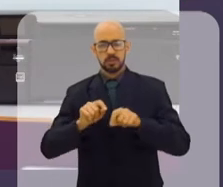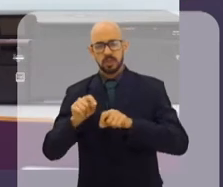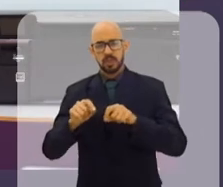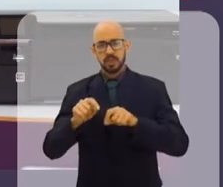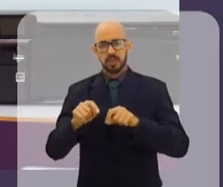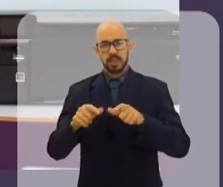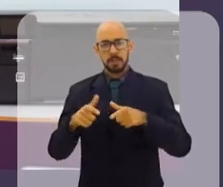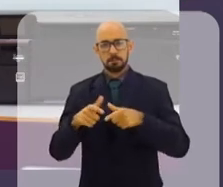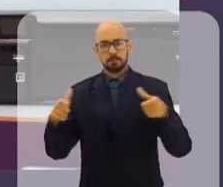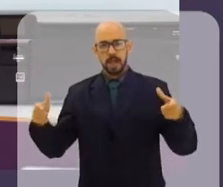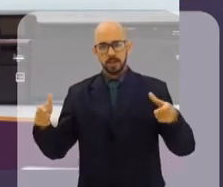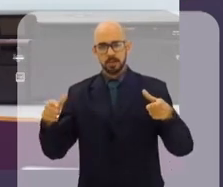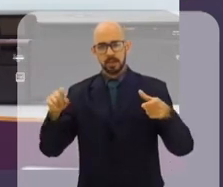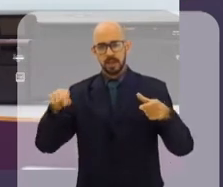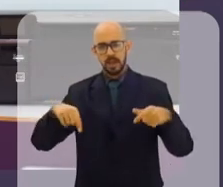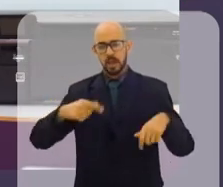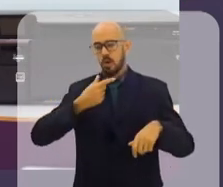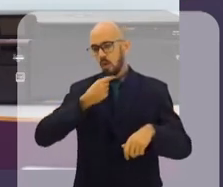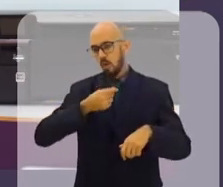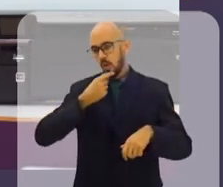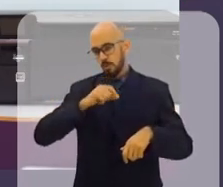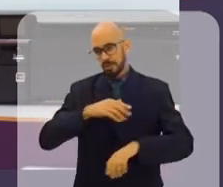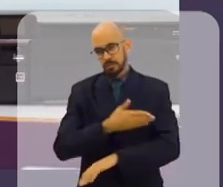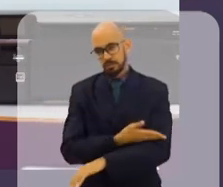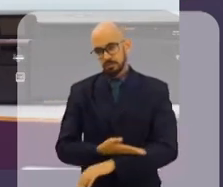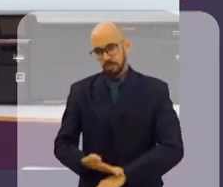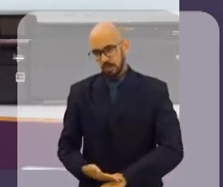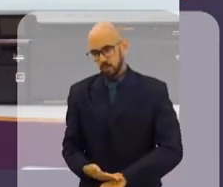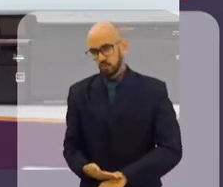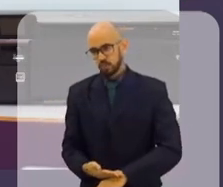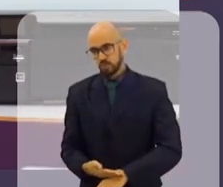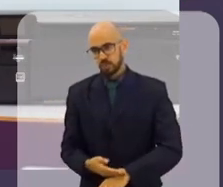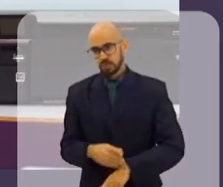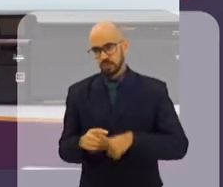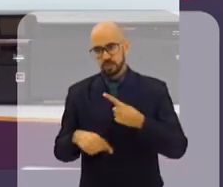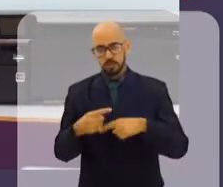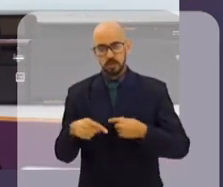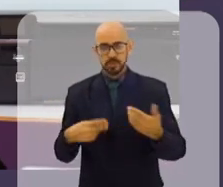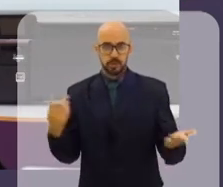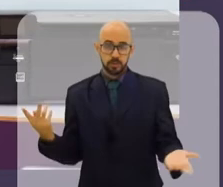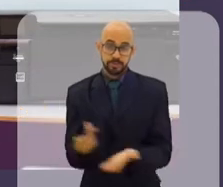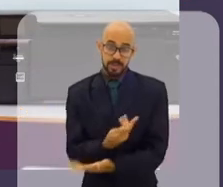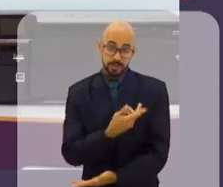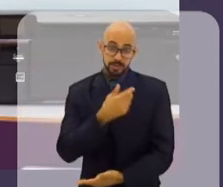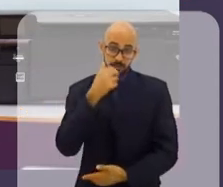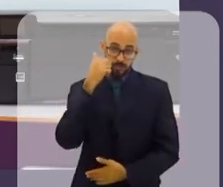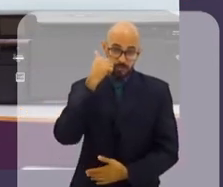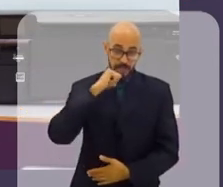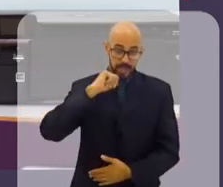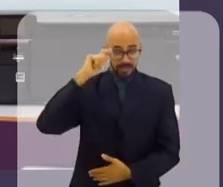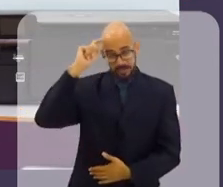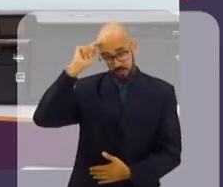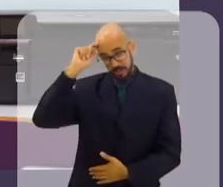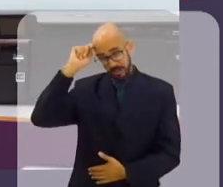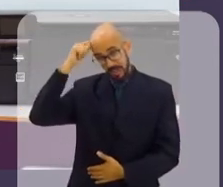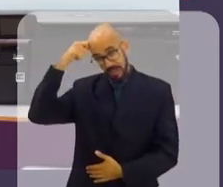é predominantemente de homens brancos, né? E aí, de repente, chegam as mulheres, chegam negros, chegam